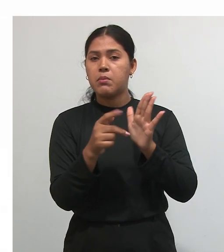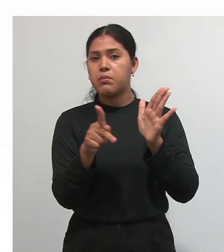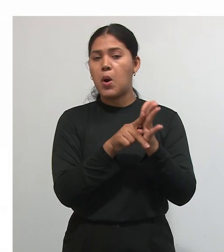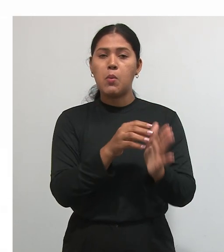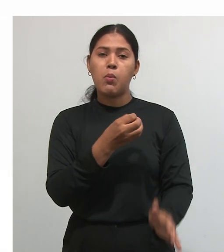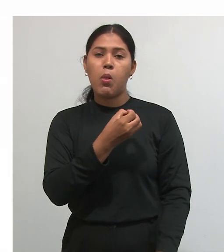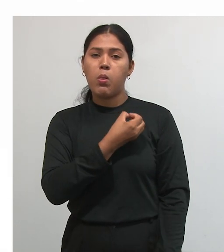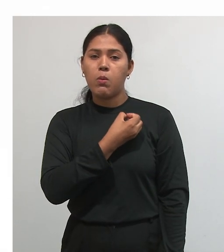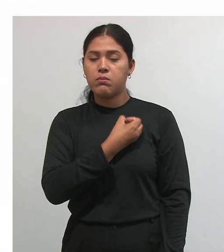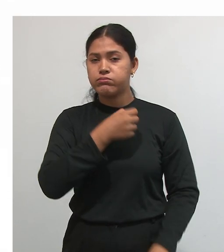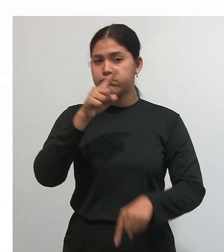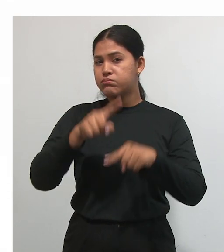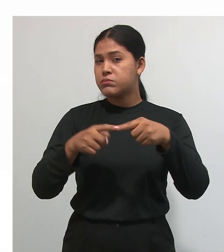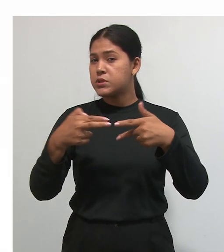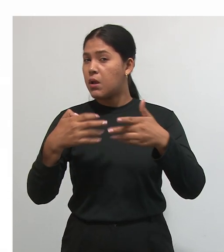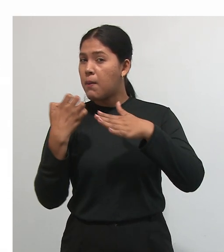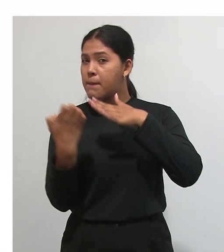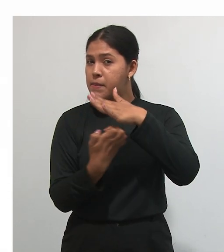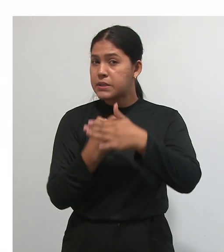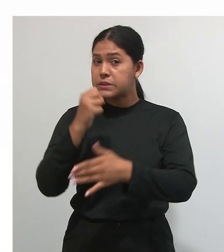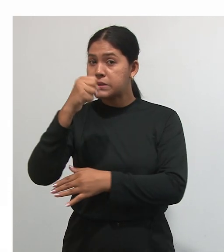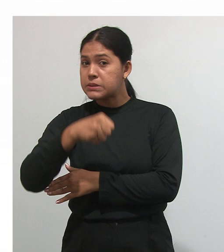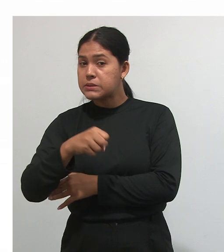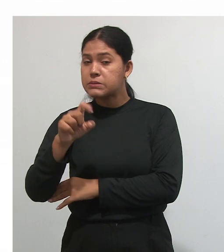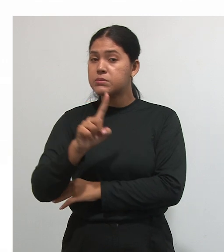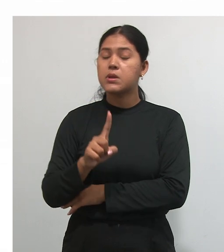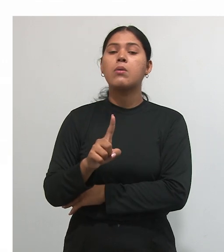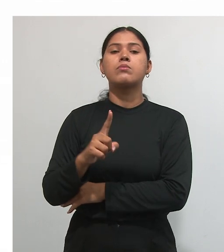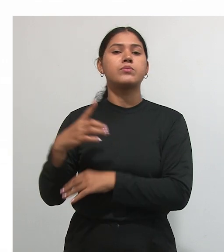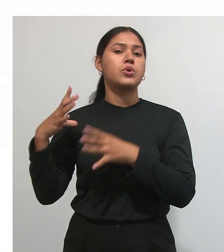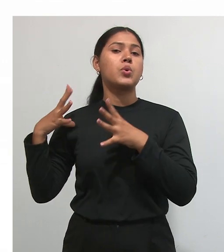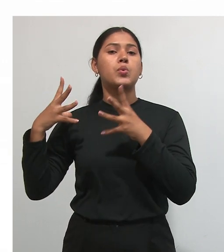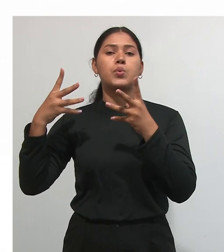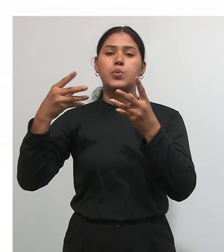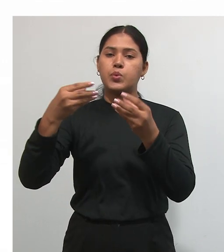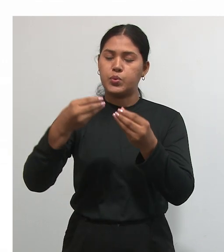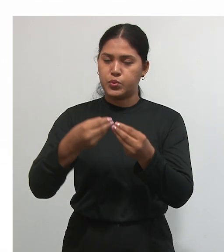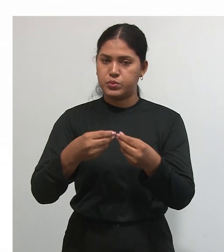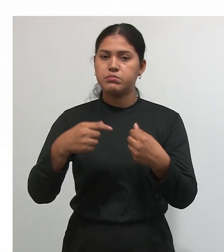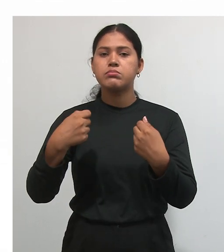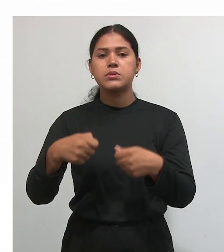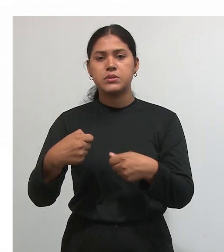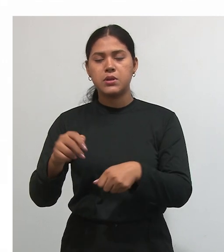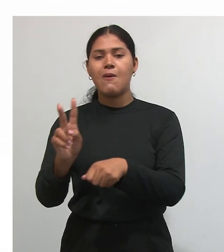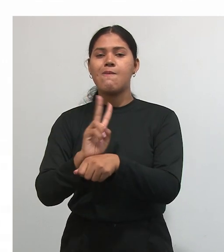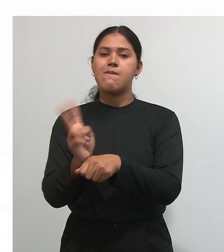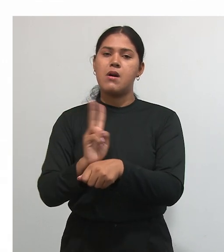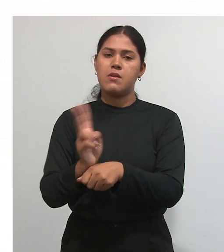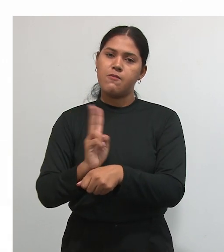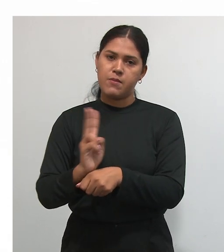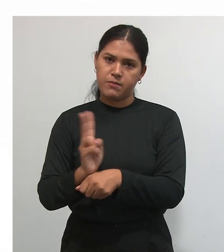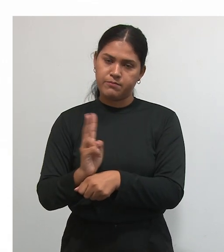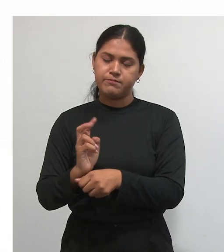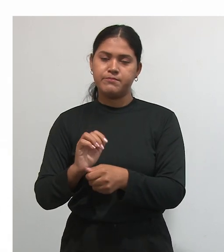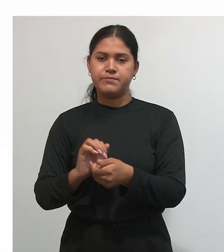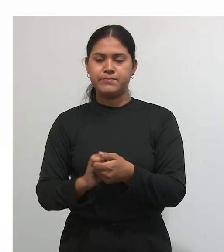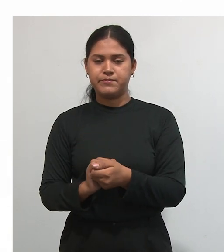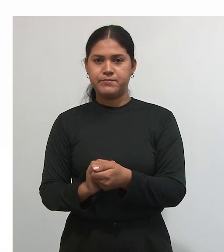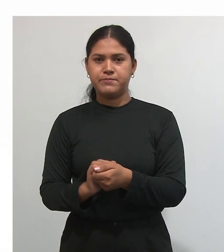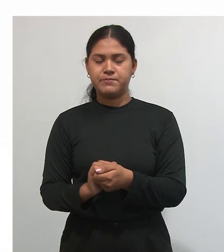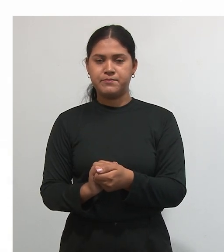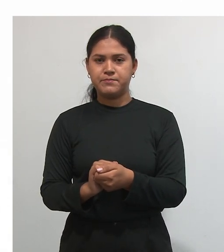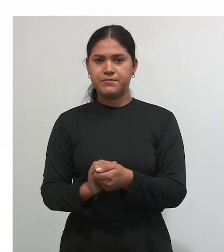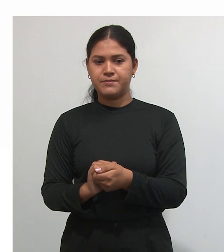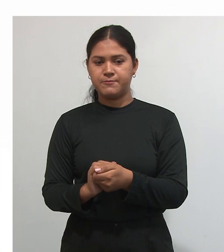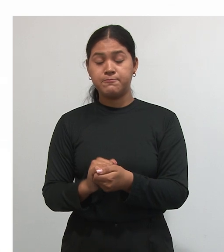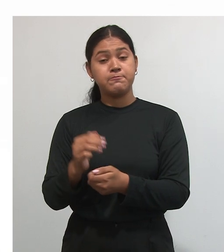lá dos materiais permanentes, né? Então, ele vai verificar também o desempenho. O que